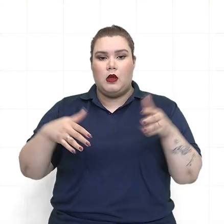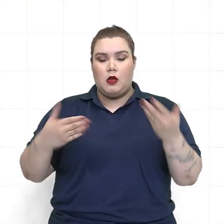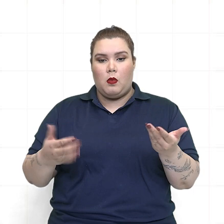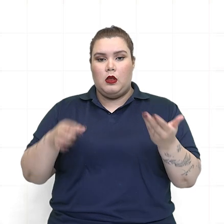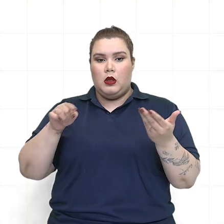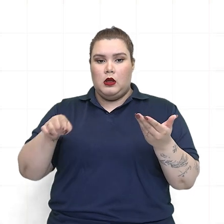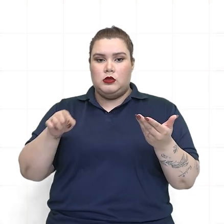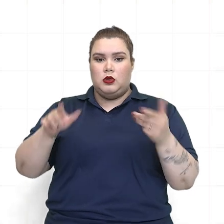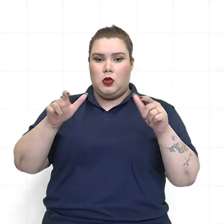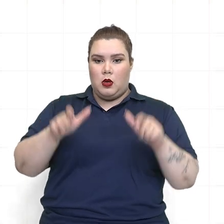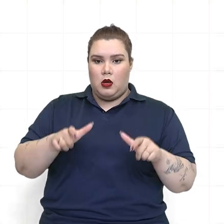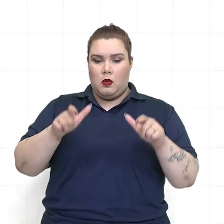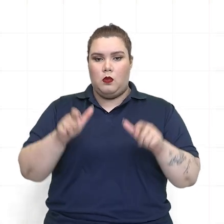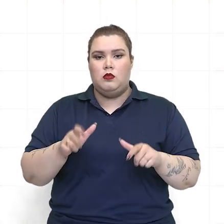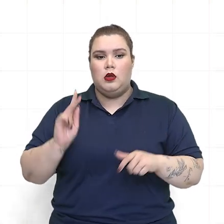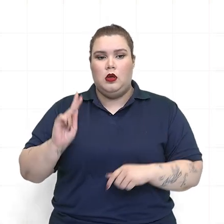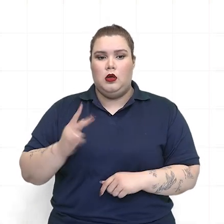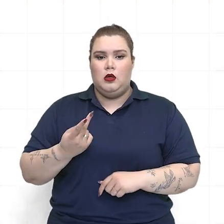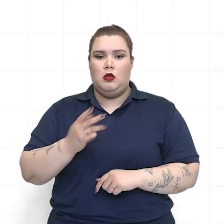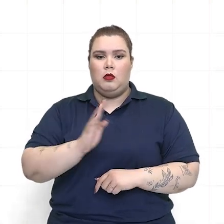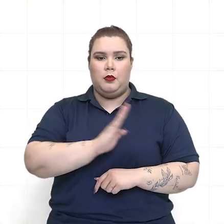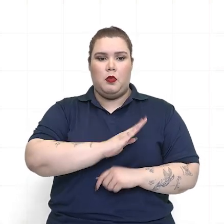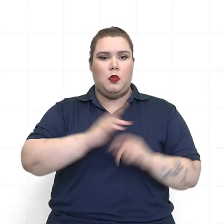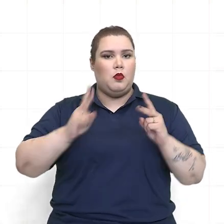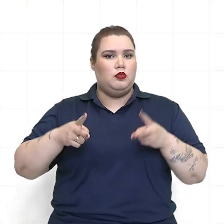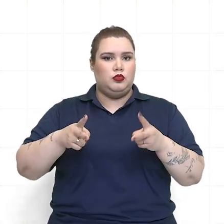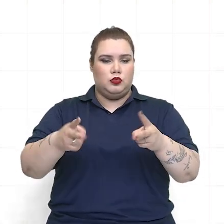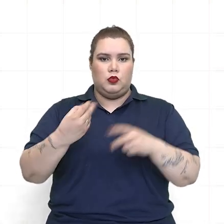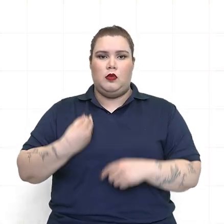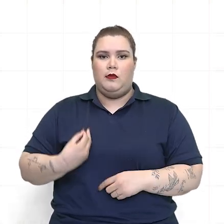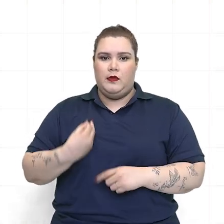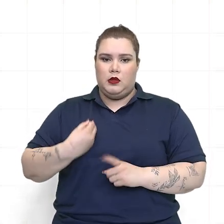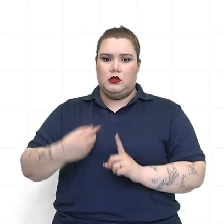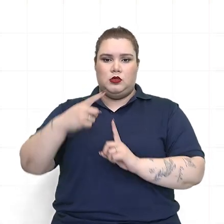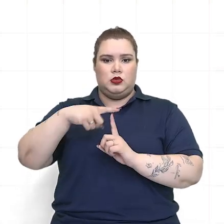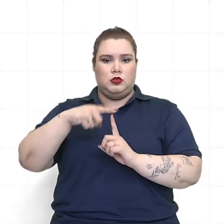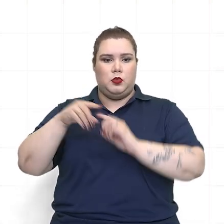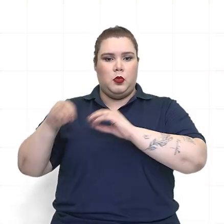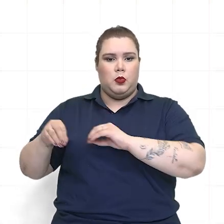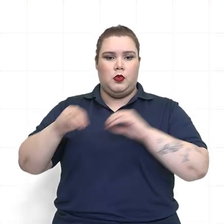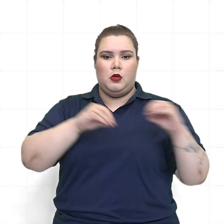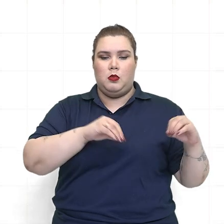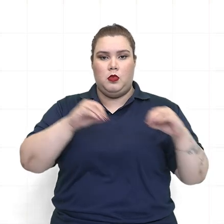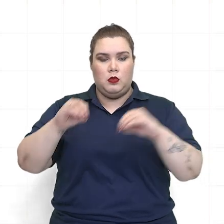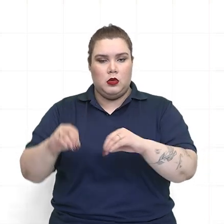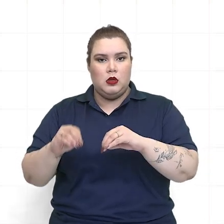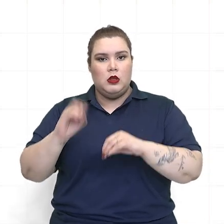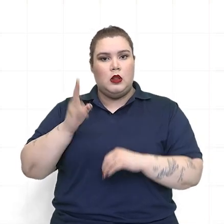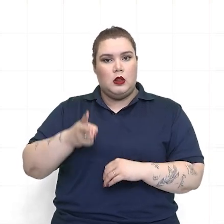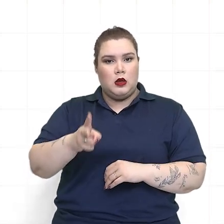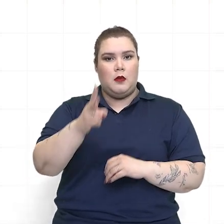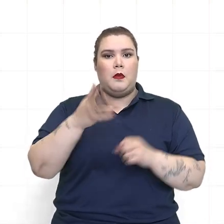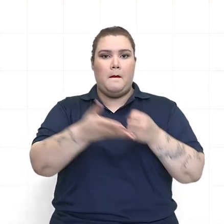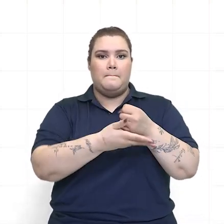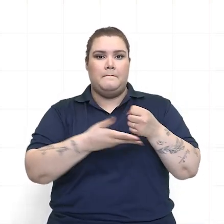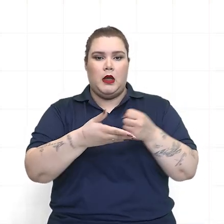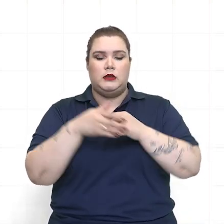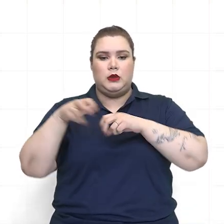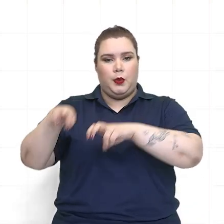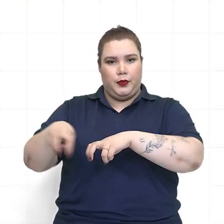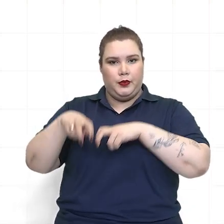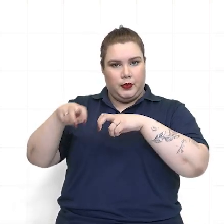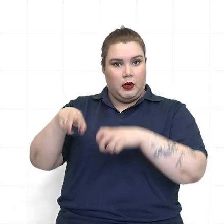terra, os hebreus mantiveram o seu estilo de vida seminômade, baseando-se na agricultura e